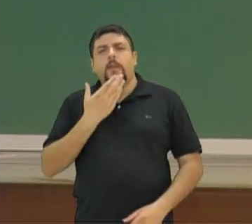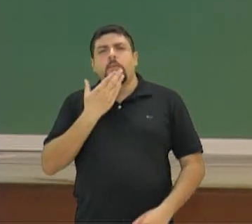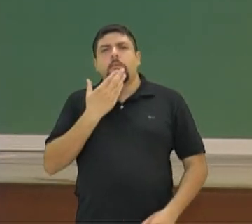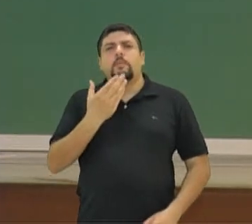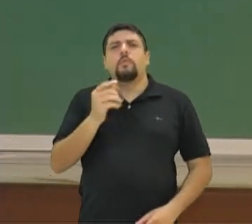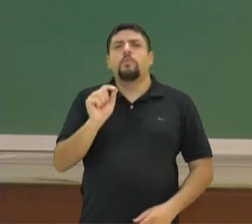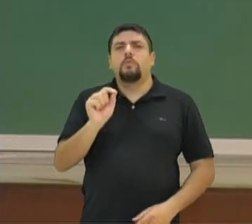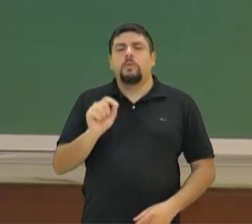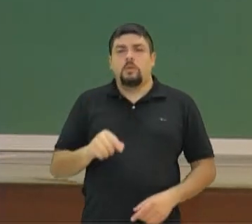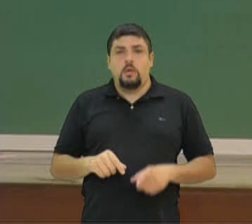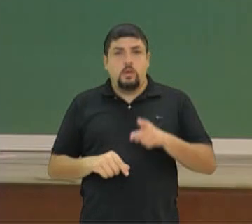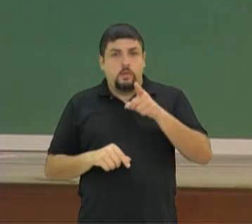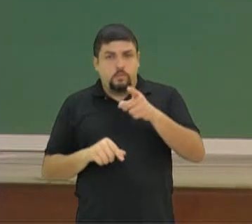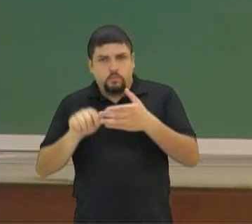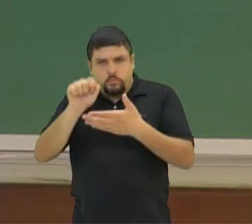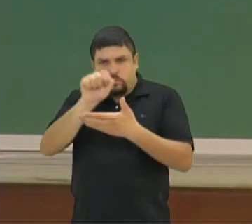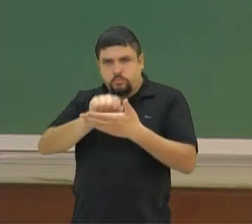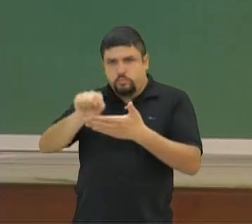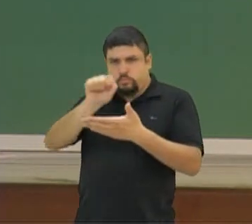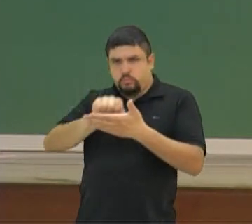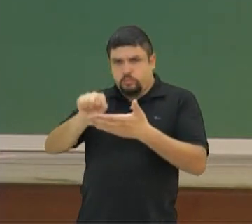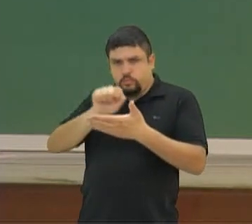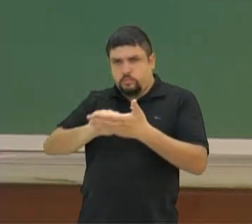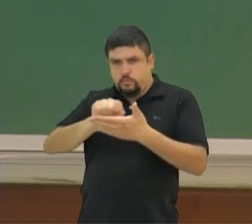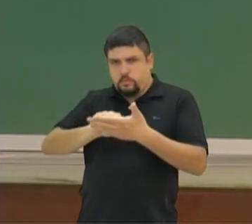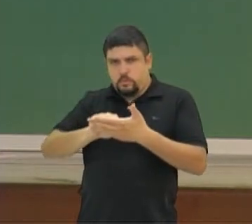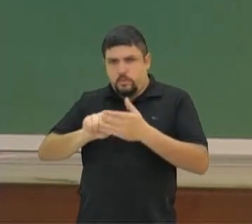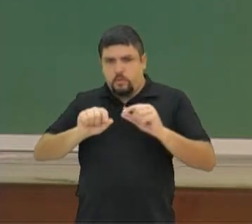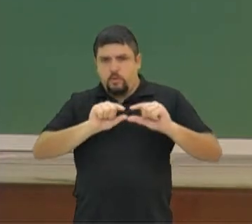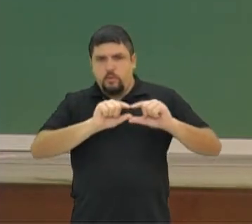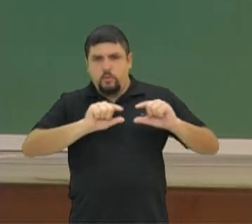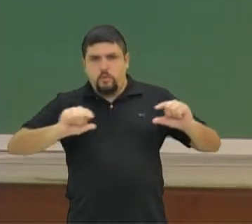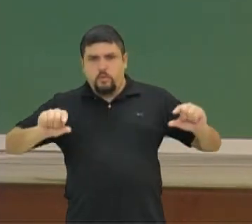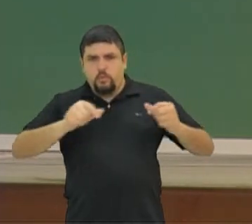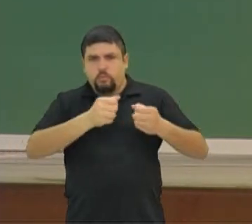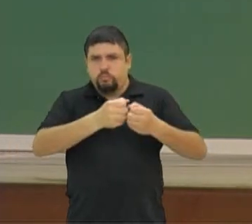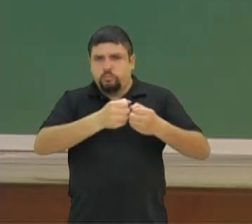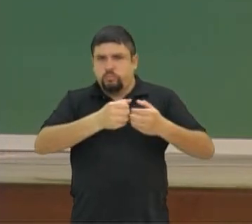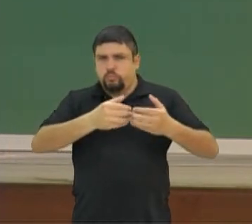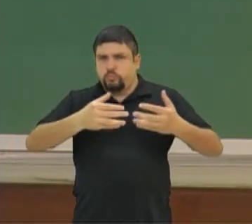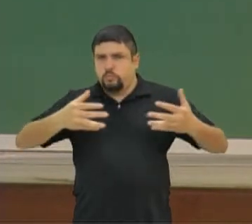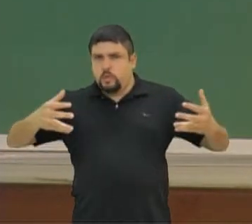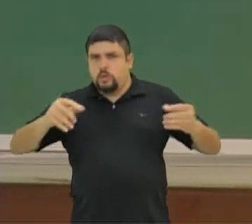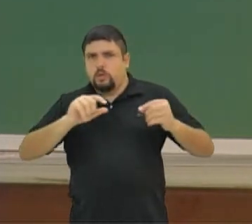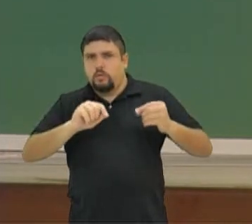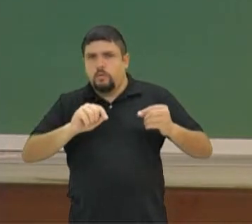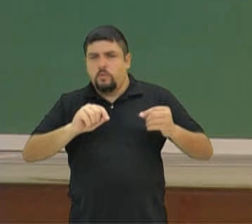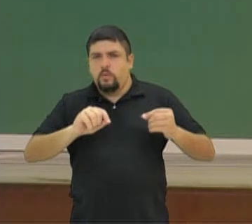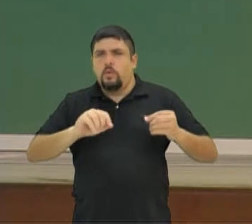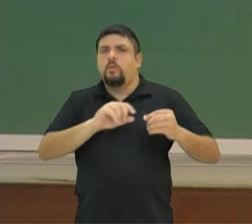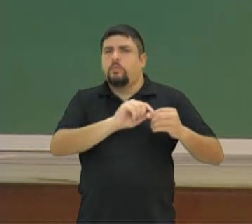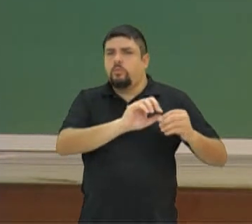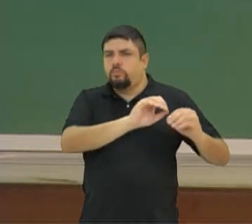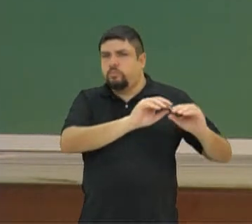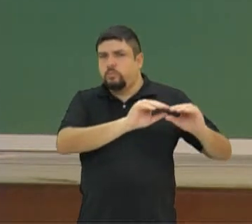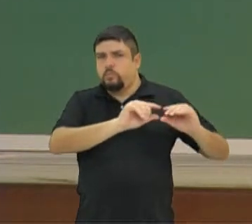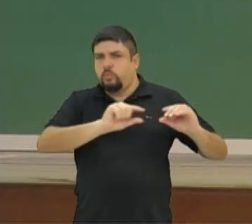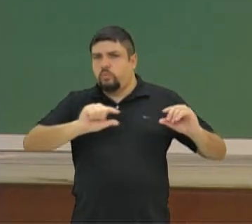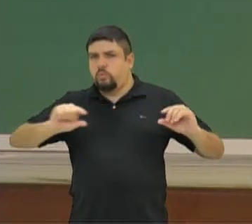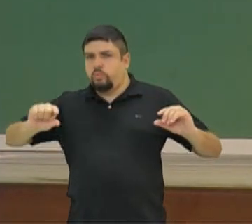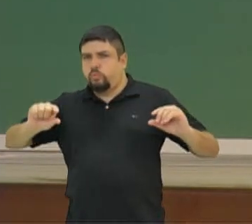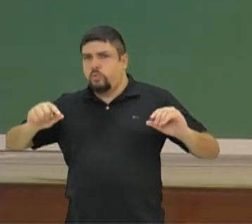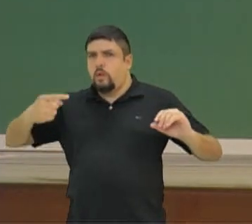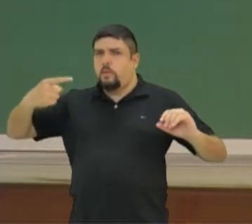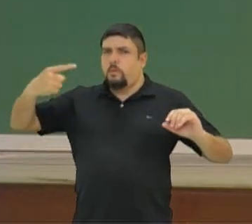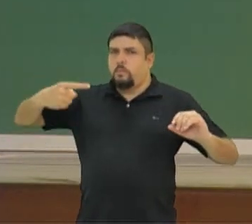Escreva esse polinômio decomposto em fatores de primeiro grau. Ou seja, você vai